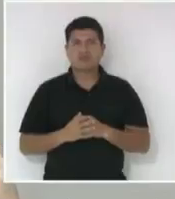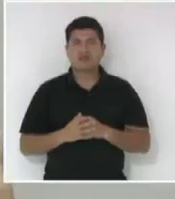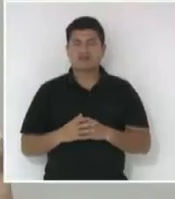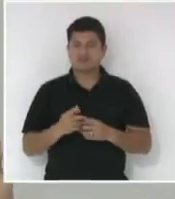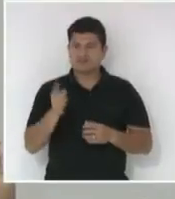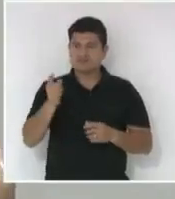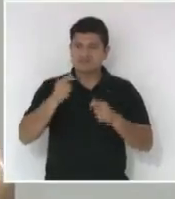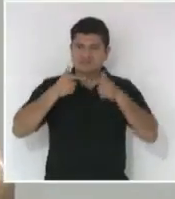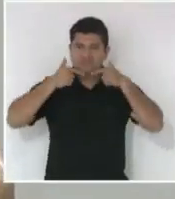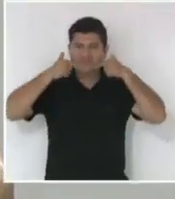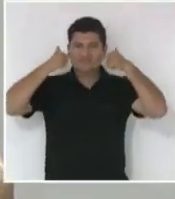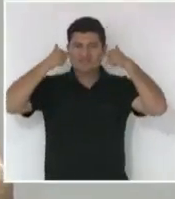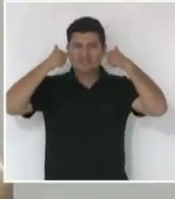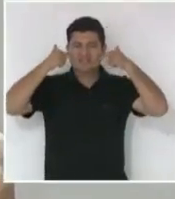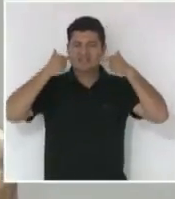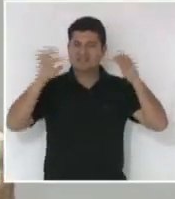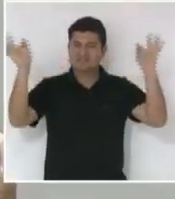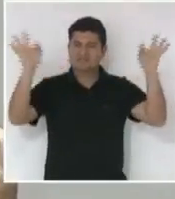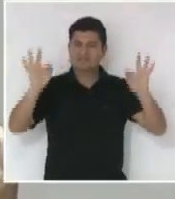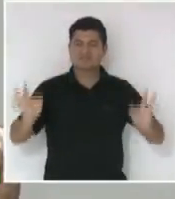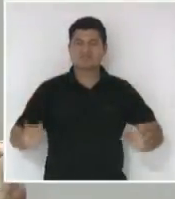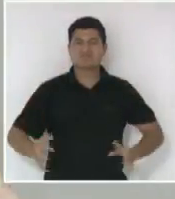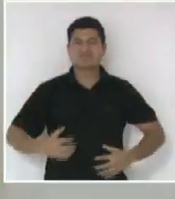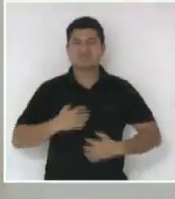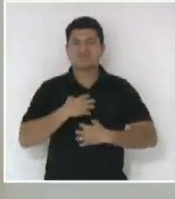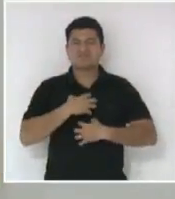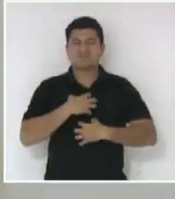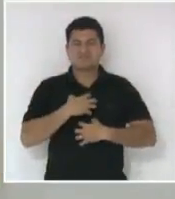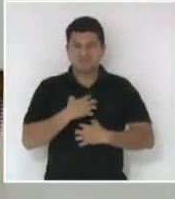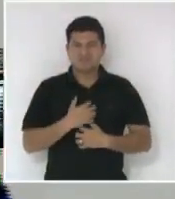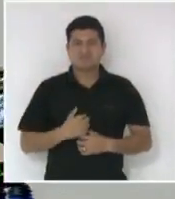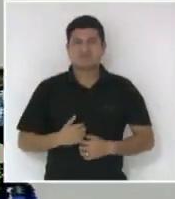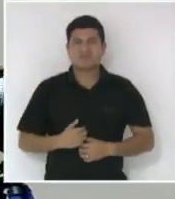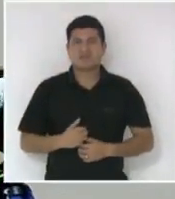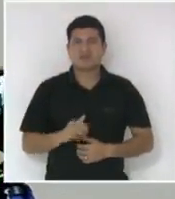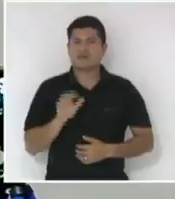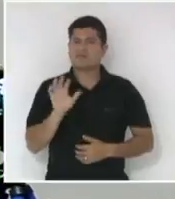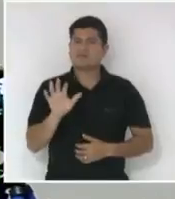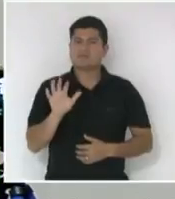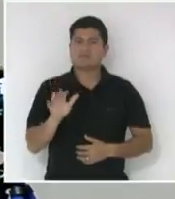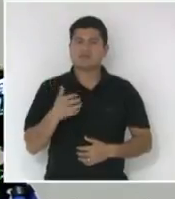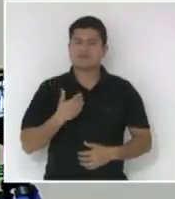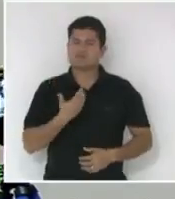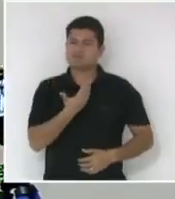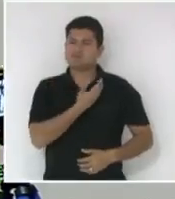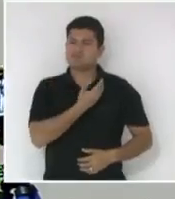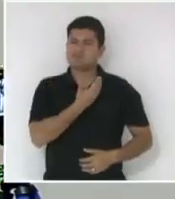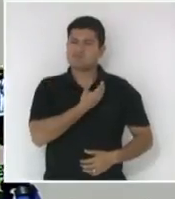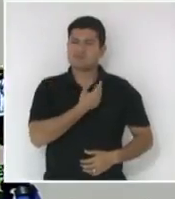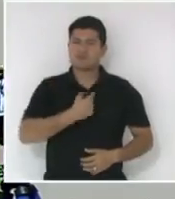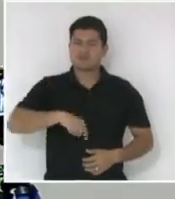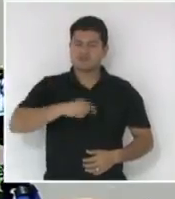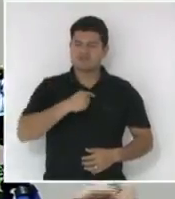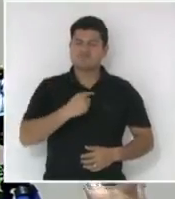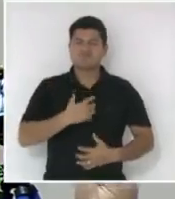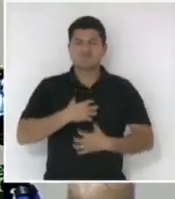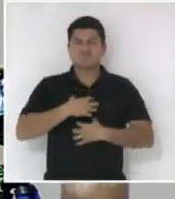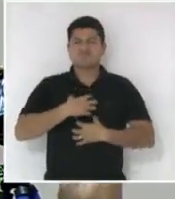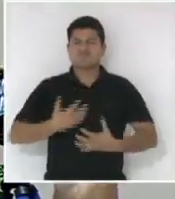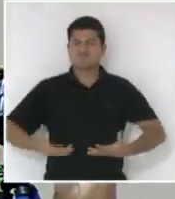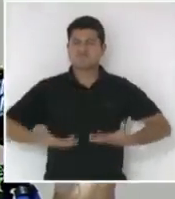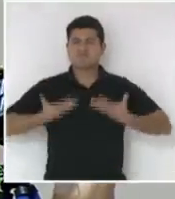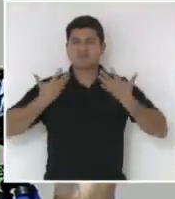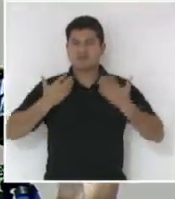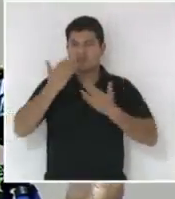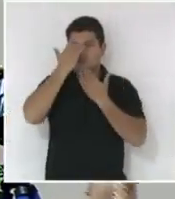aí esbanjando felicidade. Mas a sua amizade muito nos enaltece. Obrigado aí